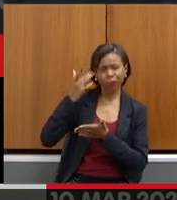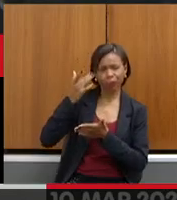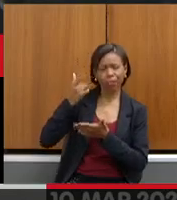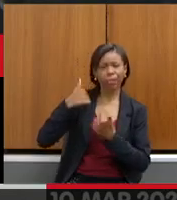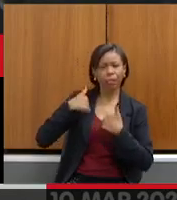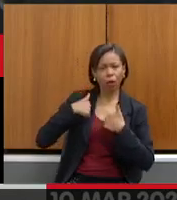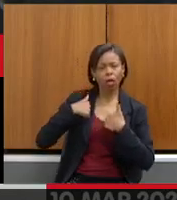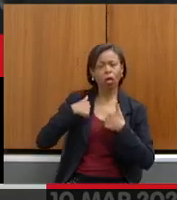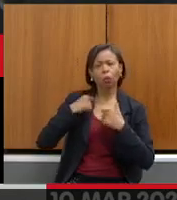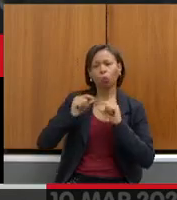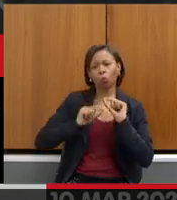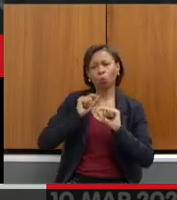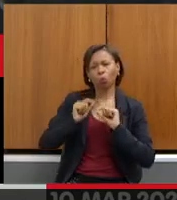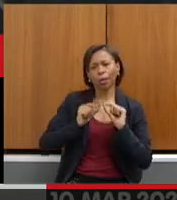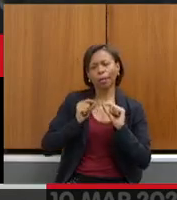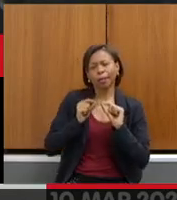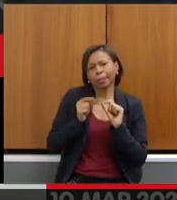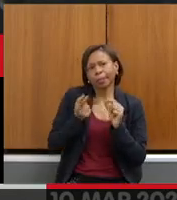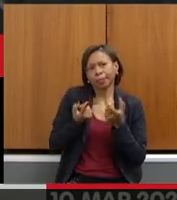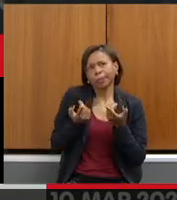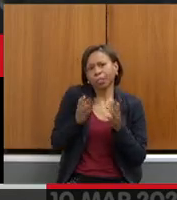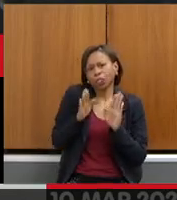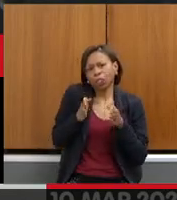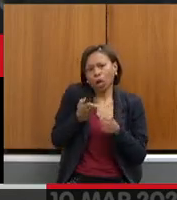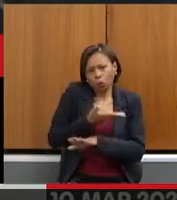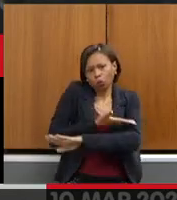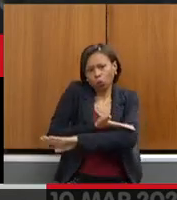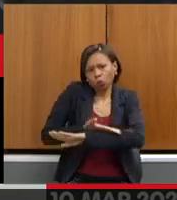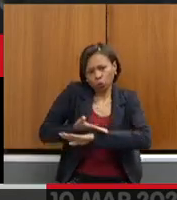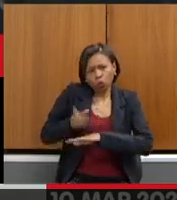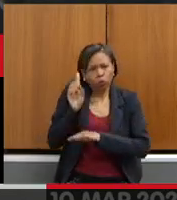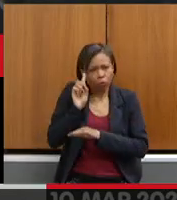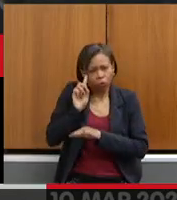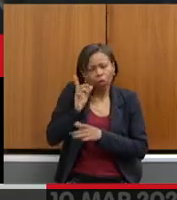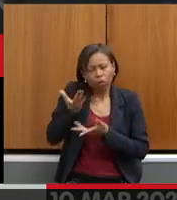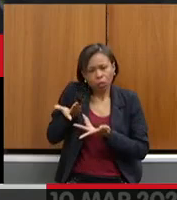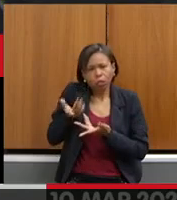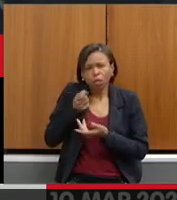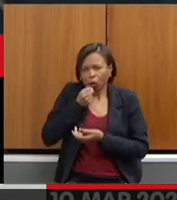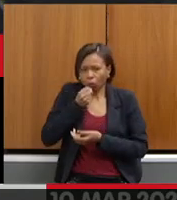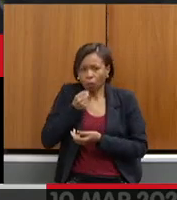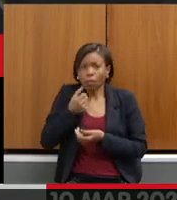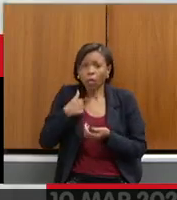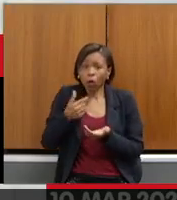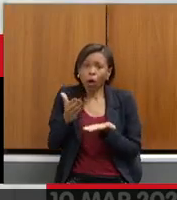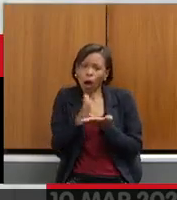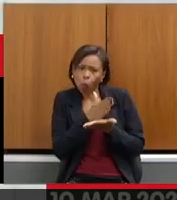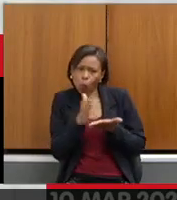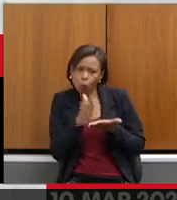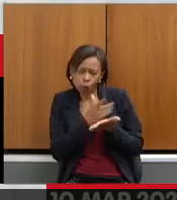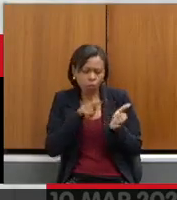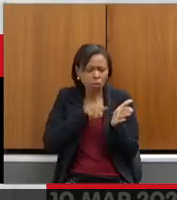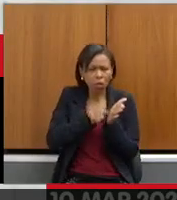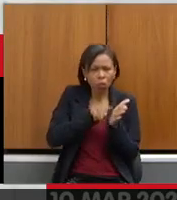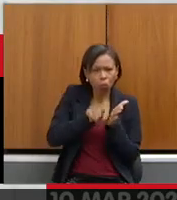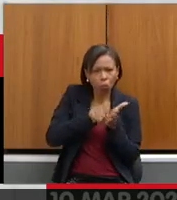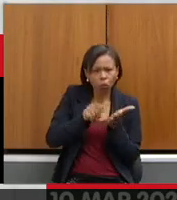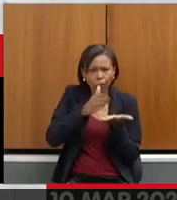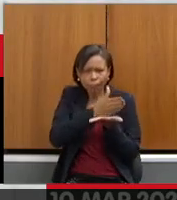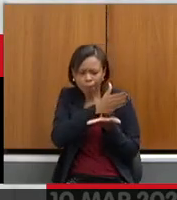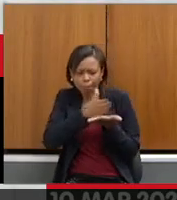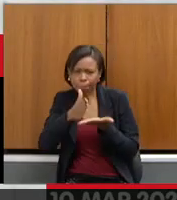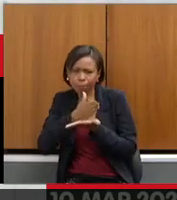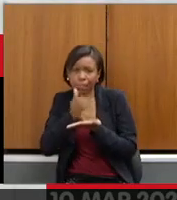me aproximado que já faço no meu dia a dia como repórter separei as perguntas e aquelas que foram mais repetidas